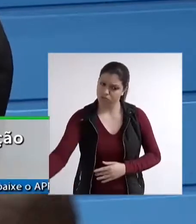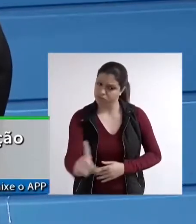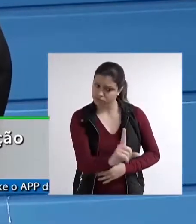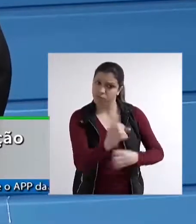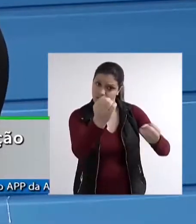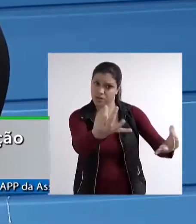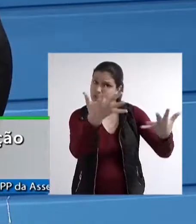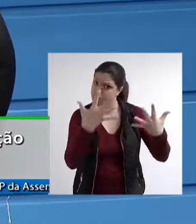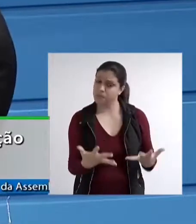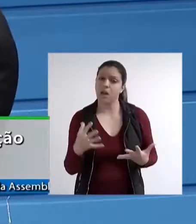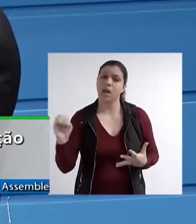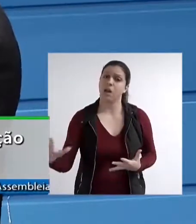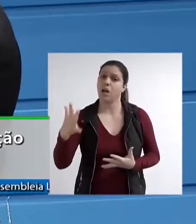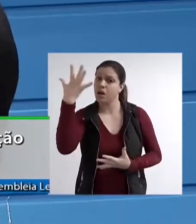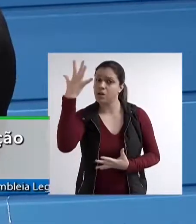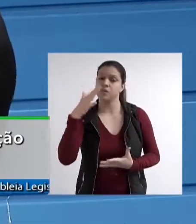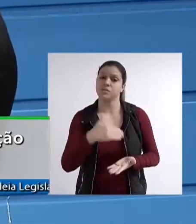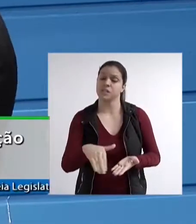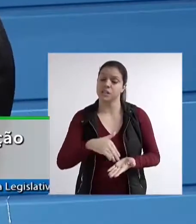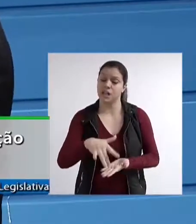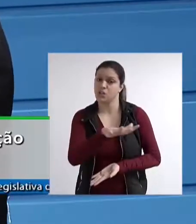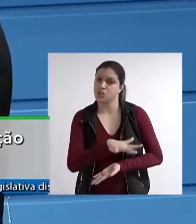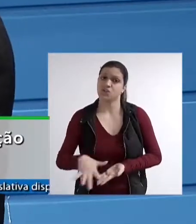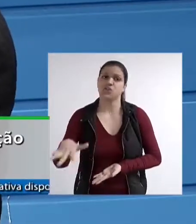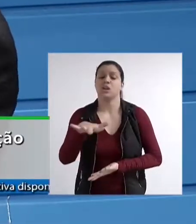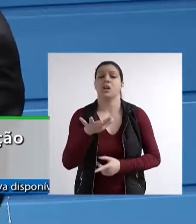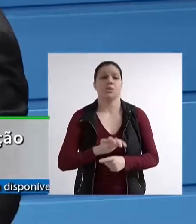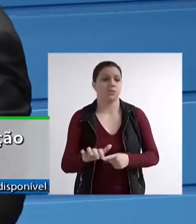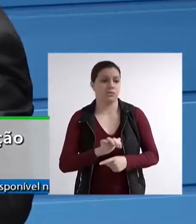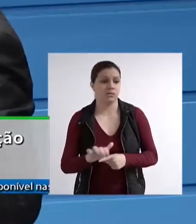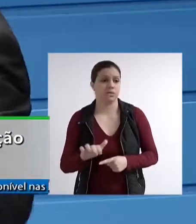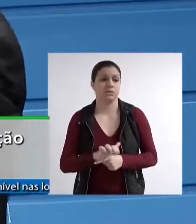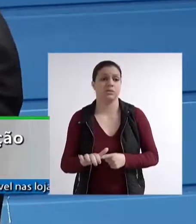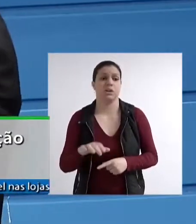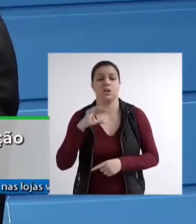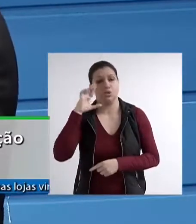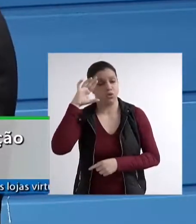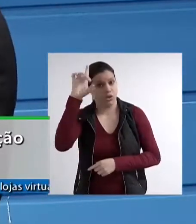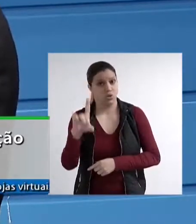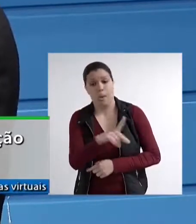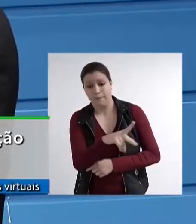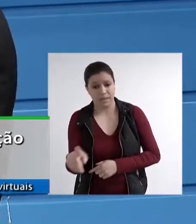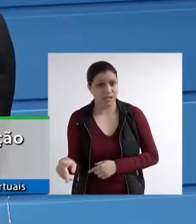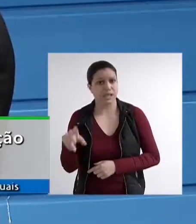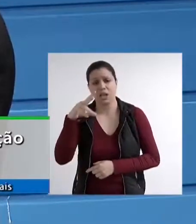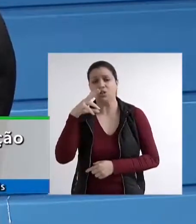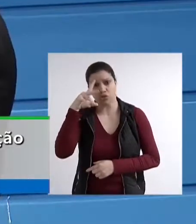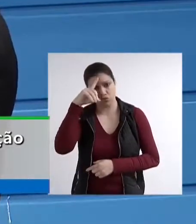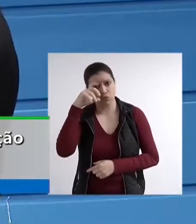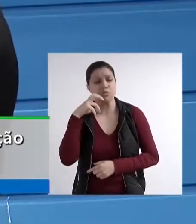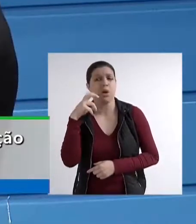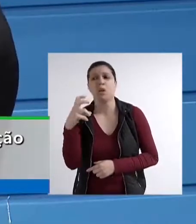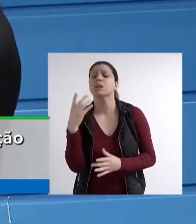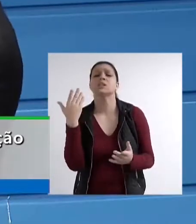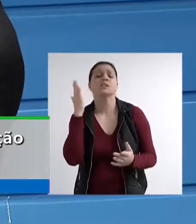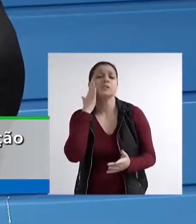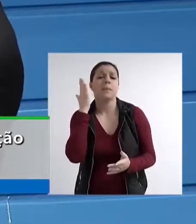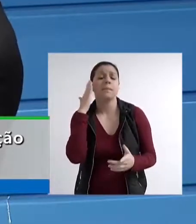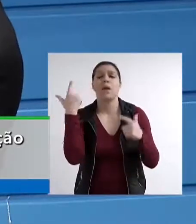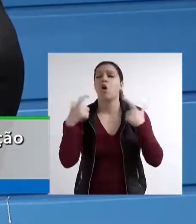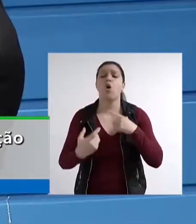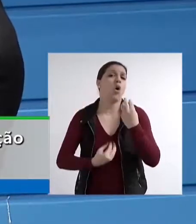convidar. Secretário-geral do Resende, secretário de Saúde do município, diretor do presidente da Santa Casa, para saber aonde